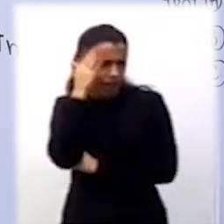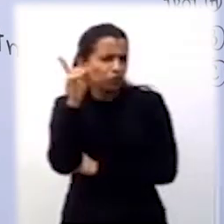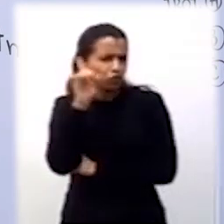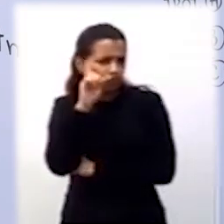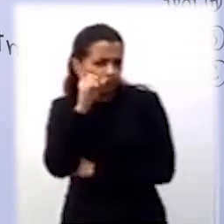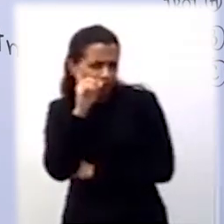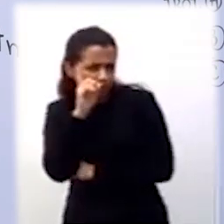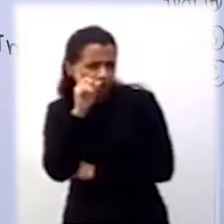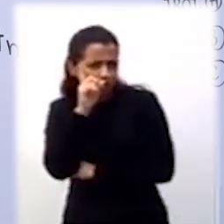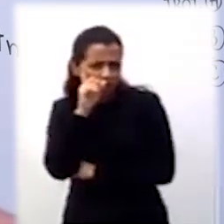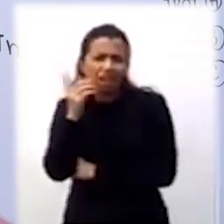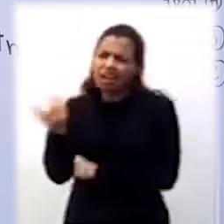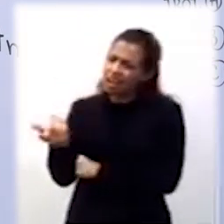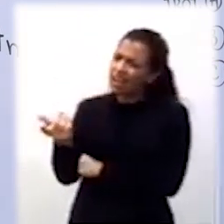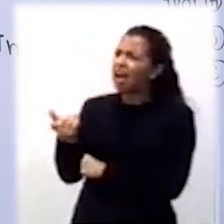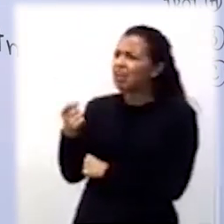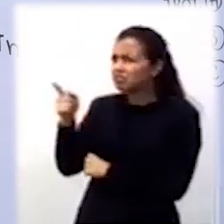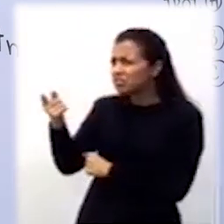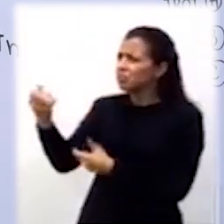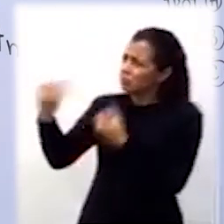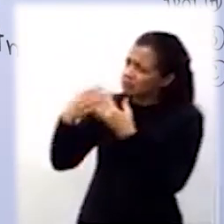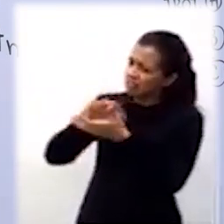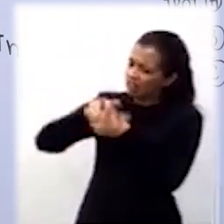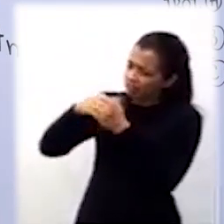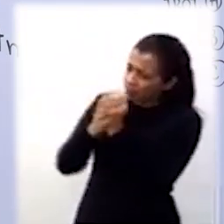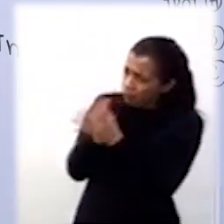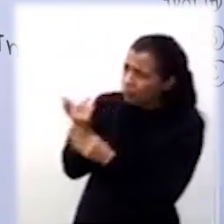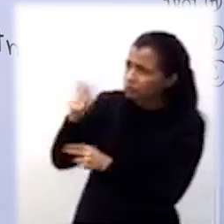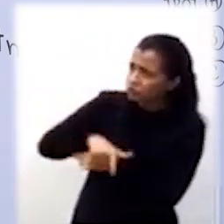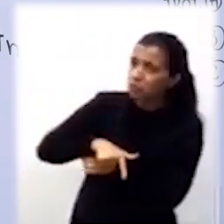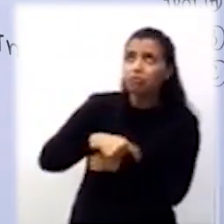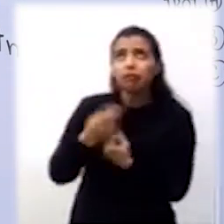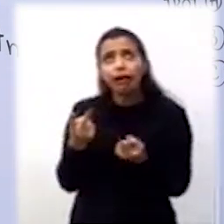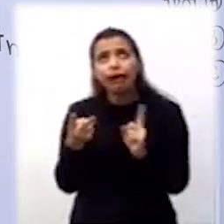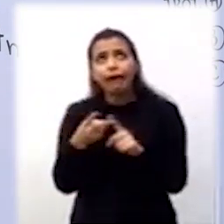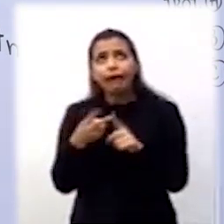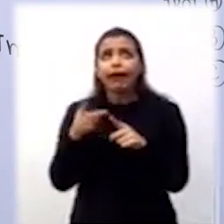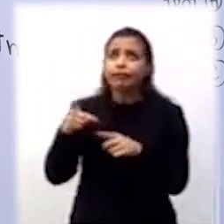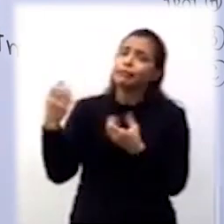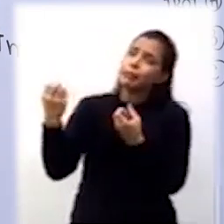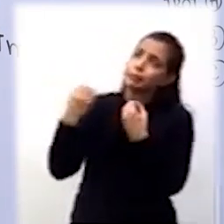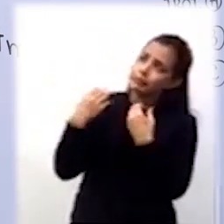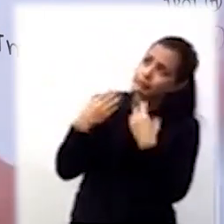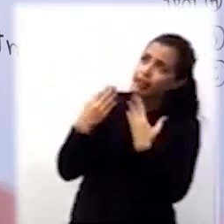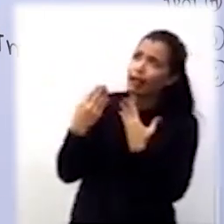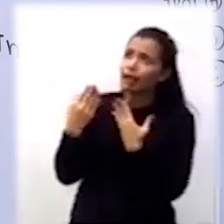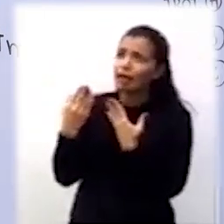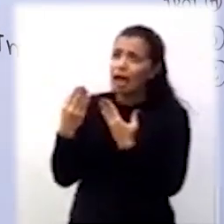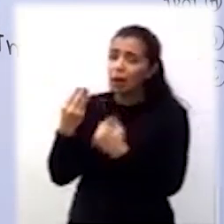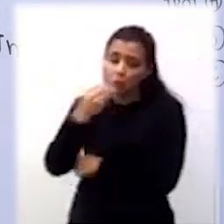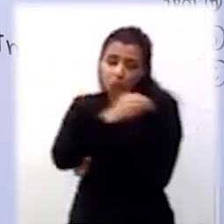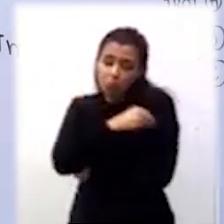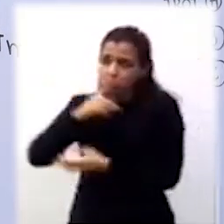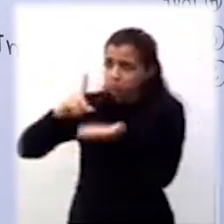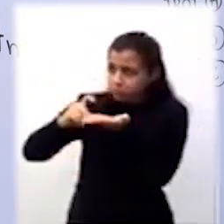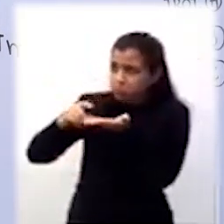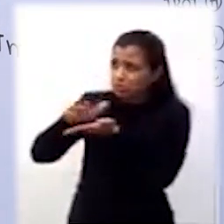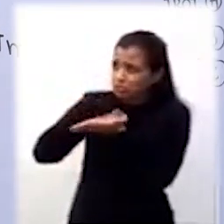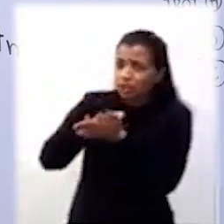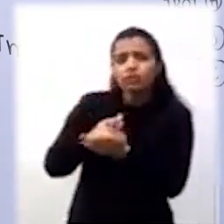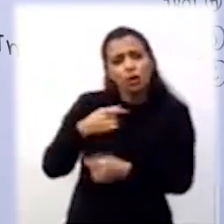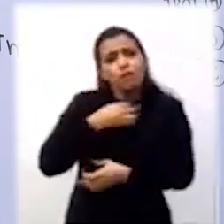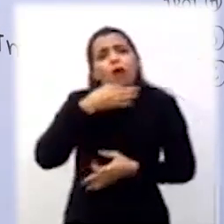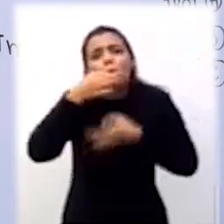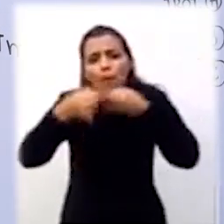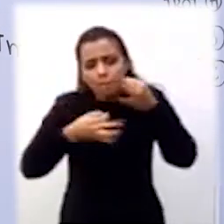dia. Kennedy vai ensinar a gente a lavar a mão hoje aqui. Kennedy vai ensinar a gente, sei lá, que o gel é importante. Vamos comentar isso,